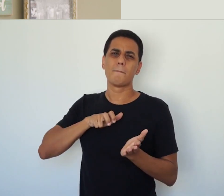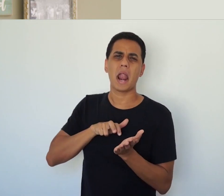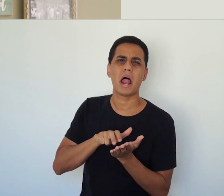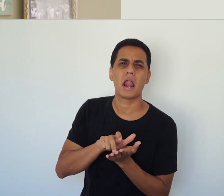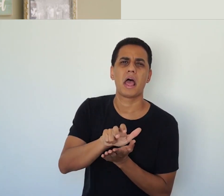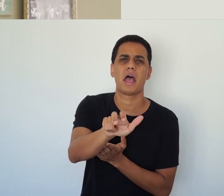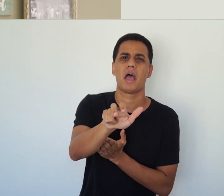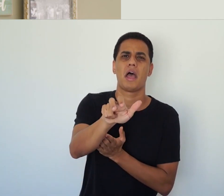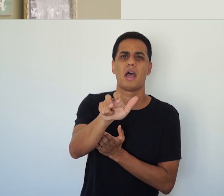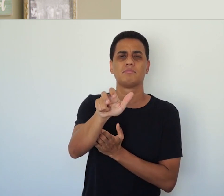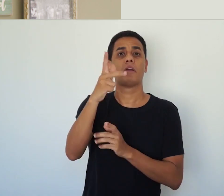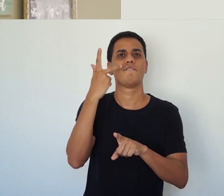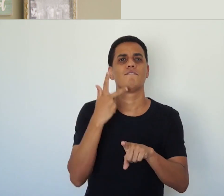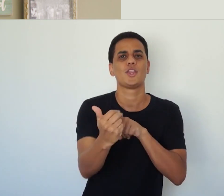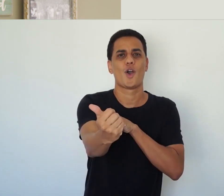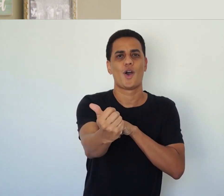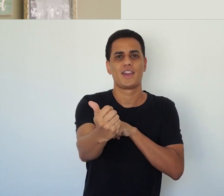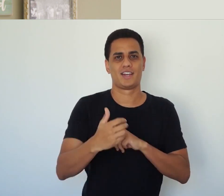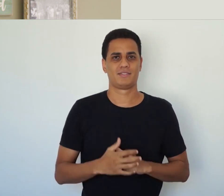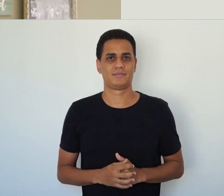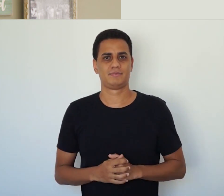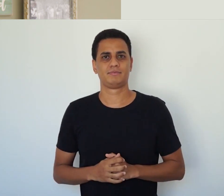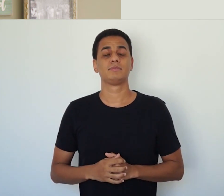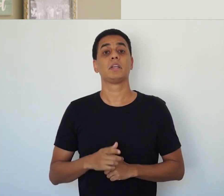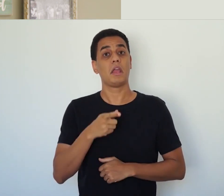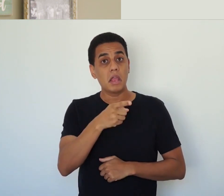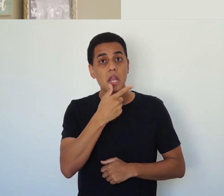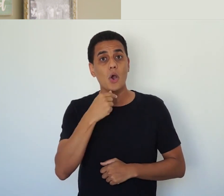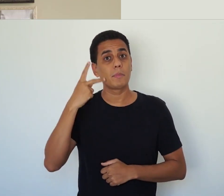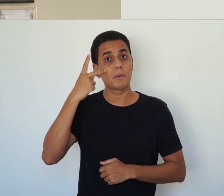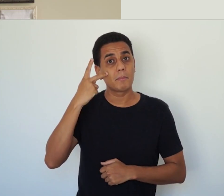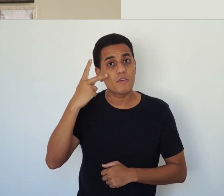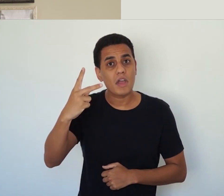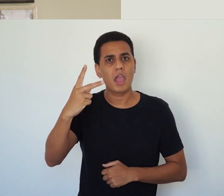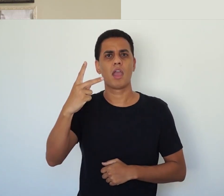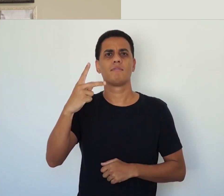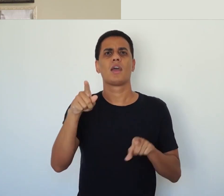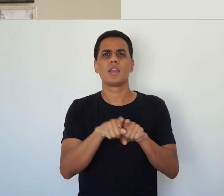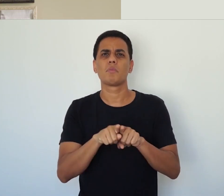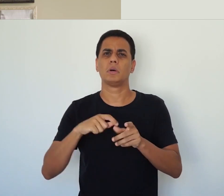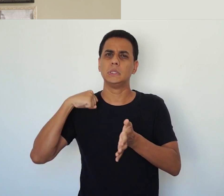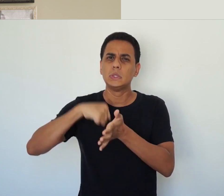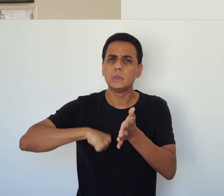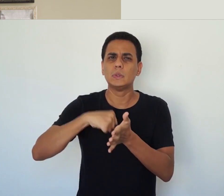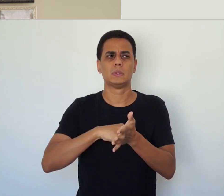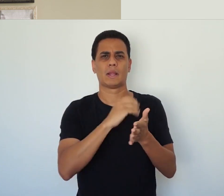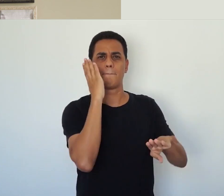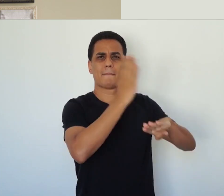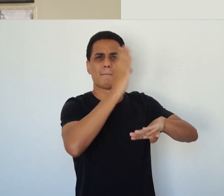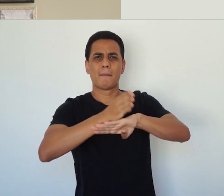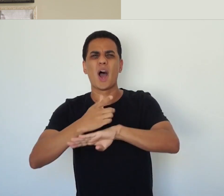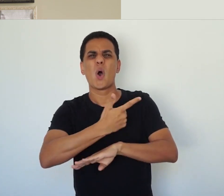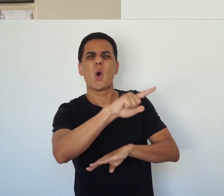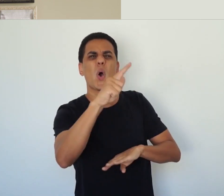caminho até Jezreel. Aquela batalha havia sido uma grande vitória para Elias. Ele, como um profeta de Deus, batalhando contra os